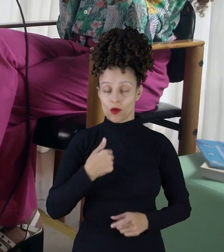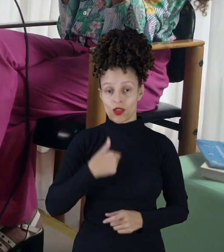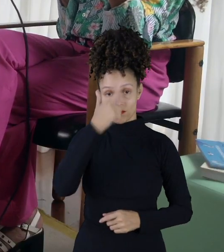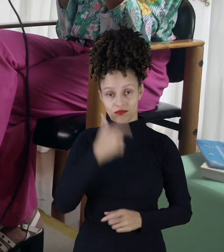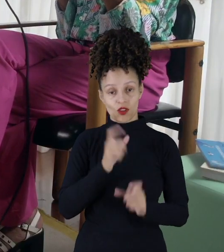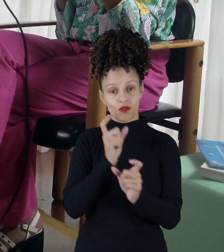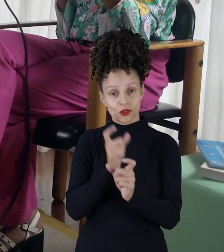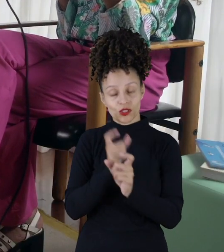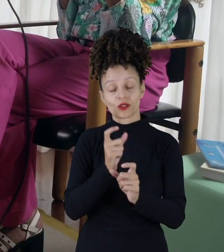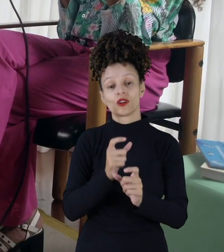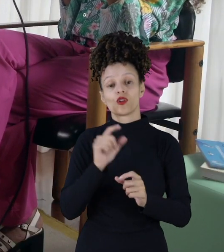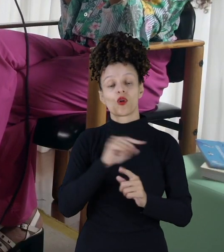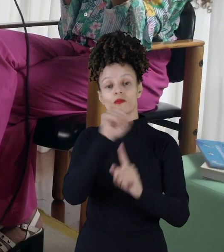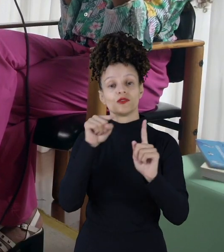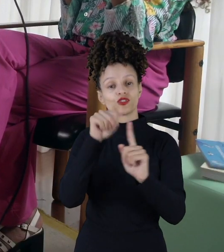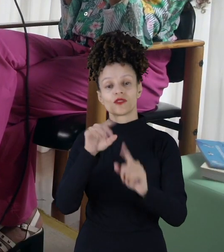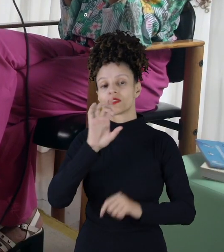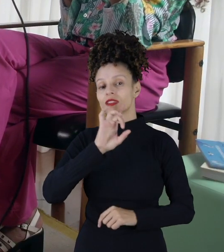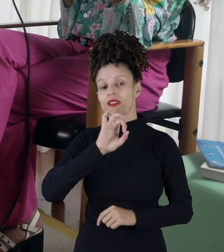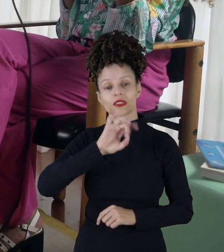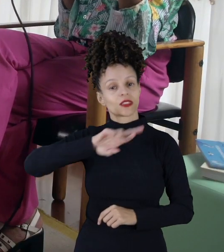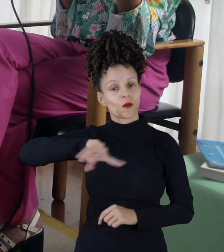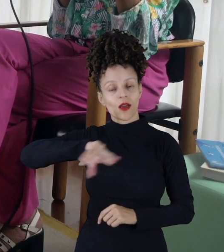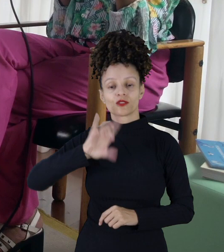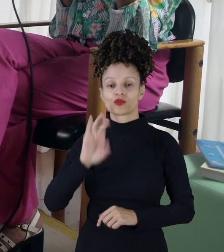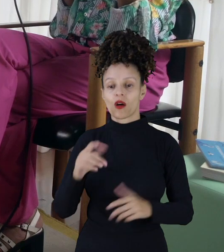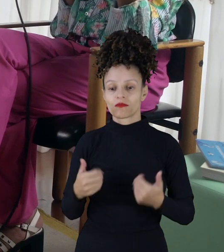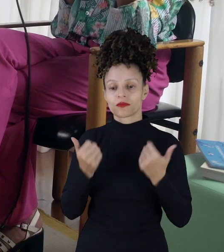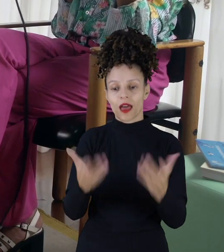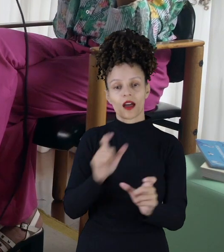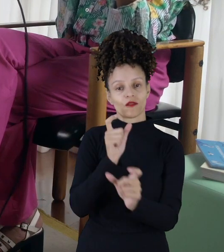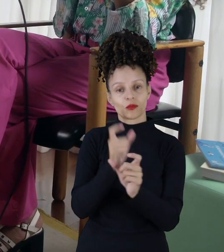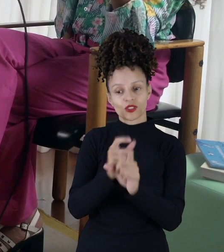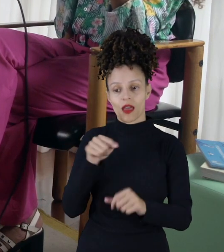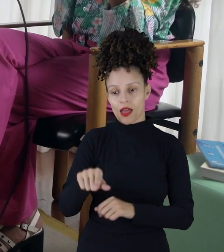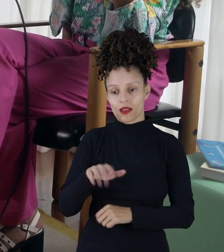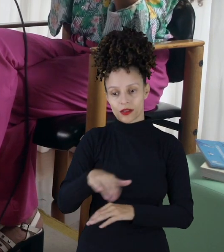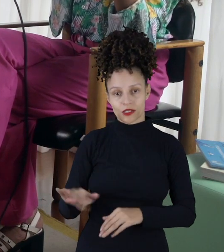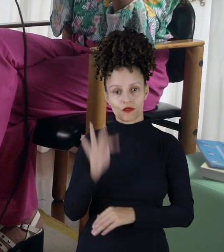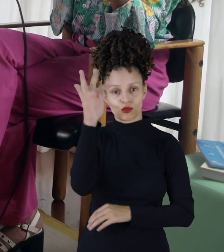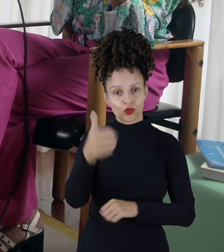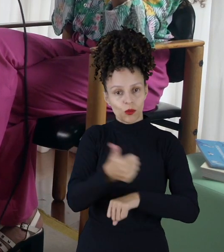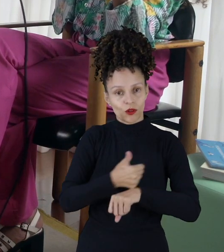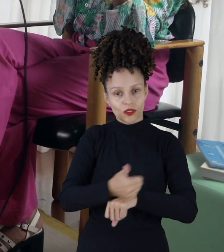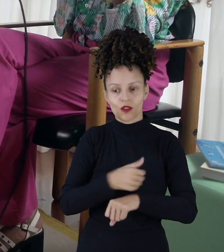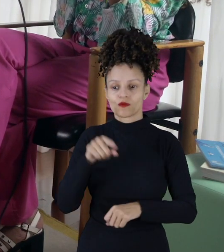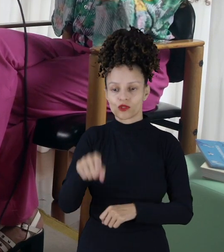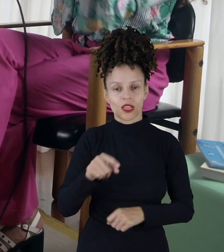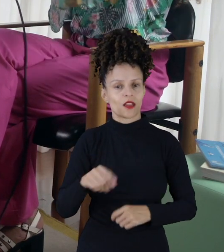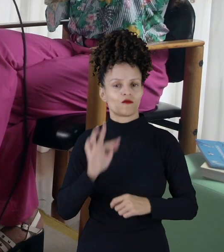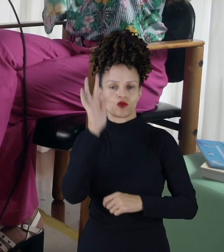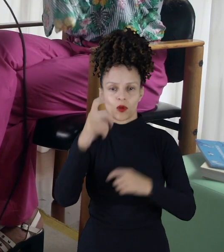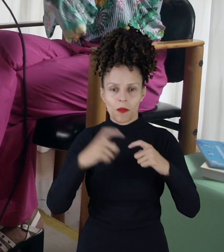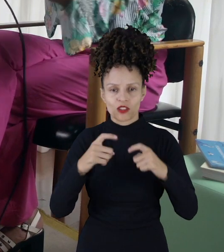como alfabetizadora, o objetivo não é só alfabetizar essa criança para que ela tenha uma profissão em relação